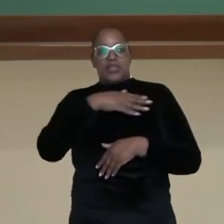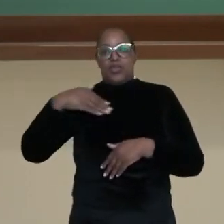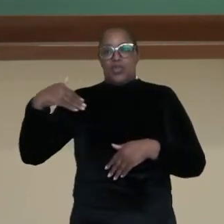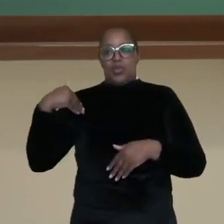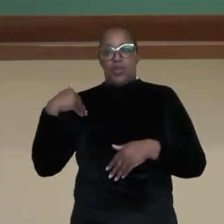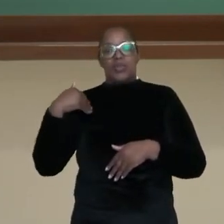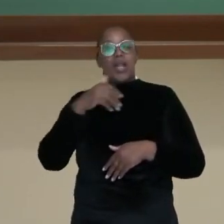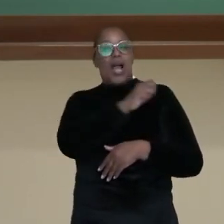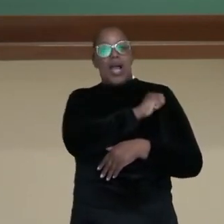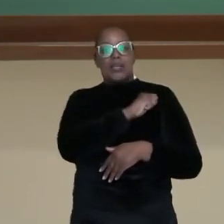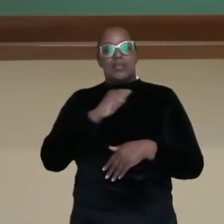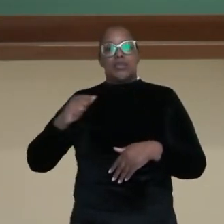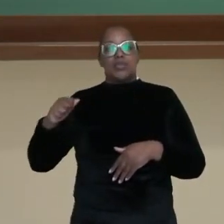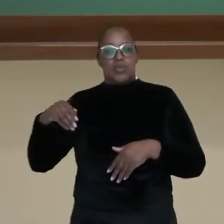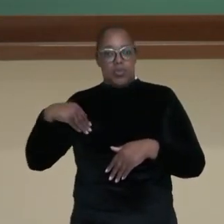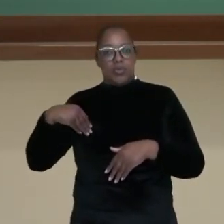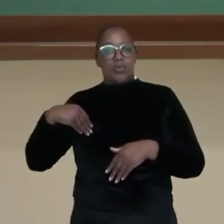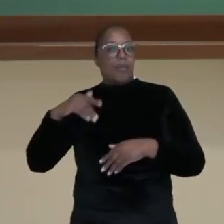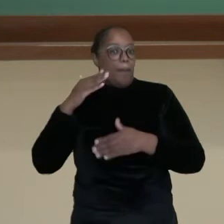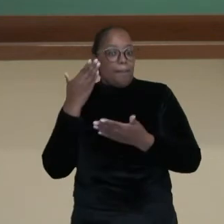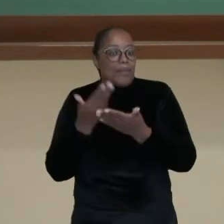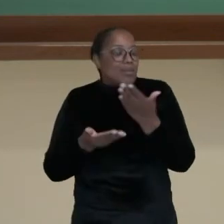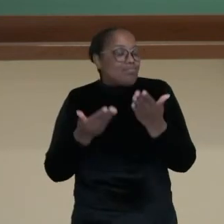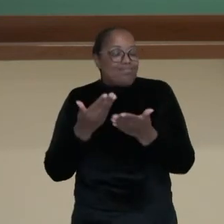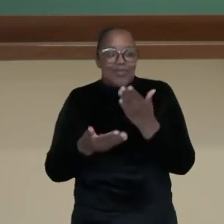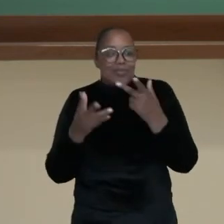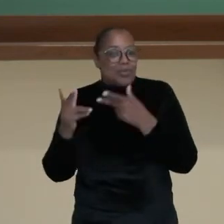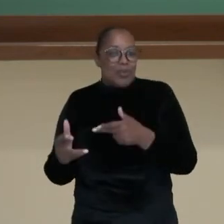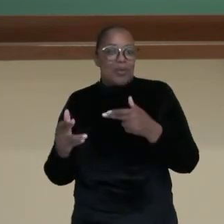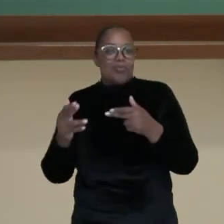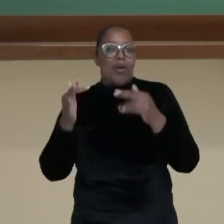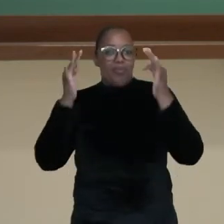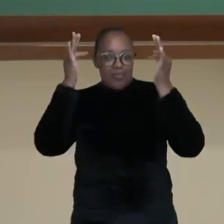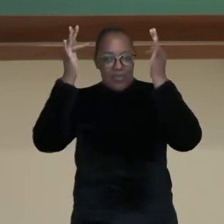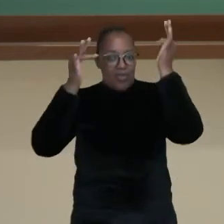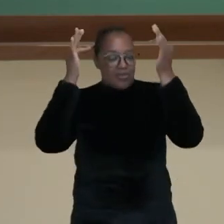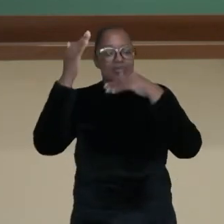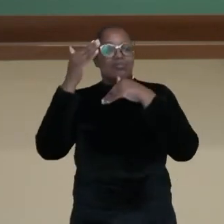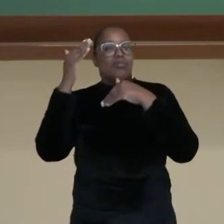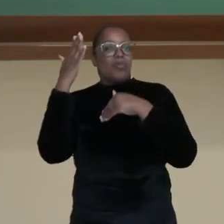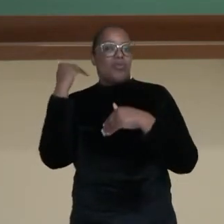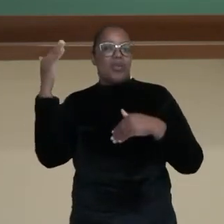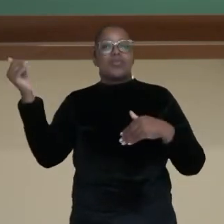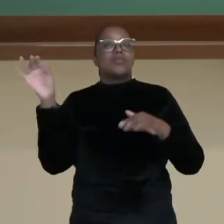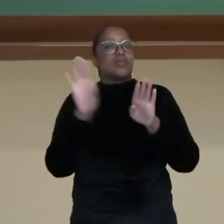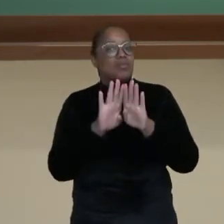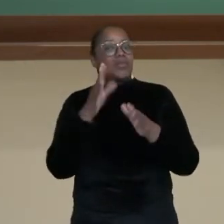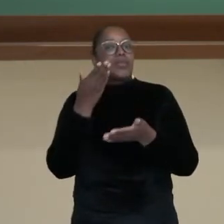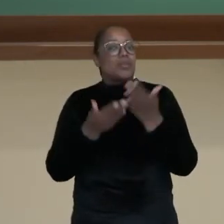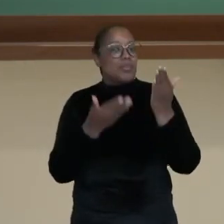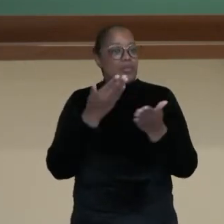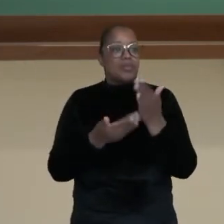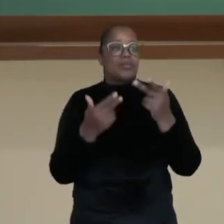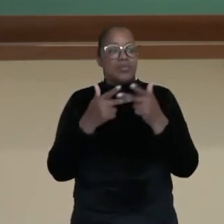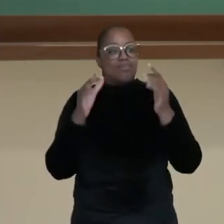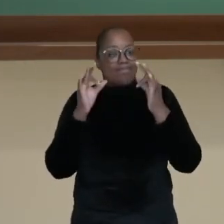a capacidade de entender a situação a qual eu estou, ir contra ela ou ir a favor, né? Mas que eles perderam essa